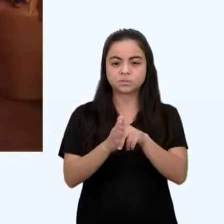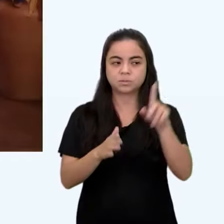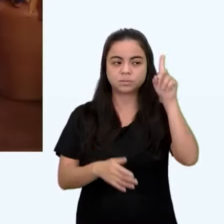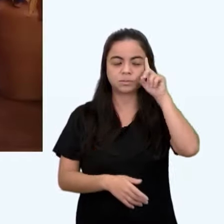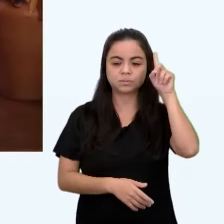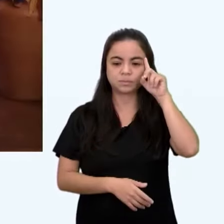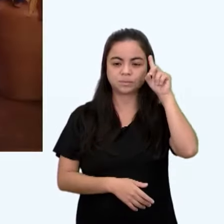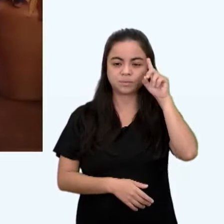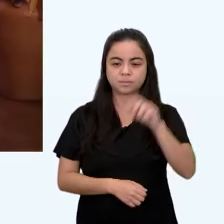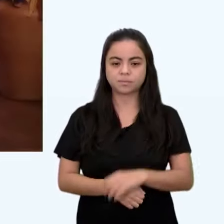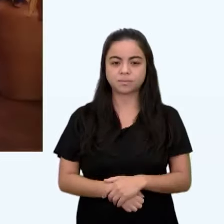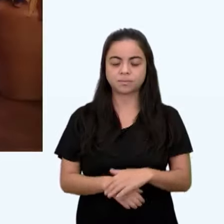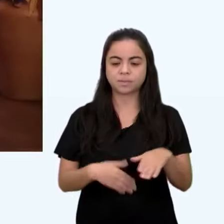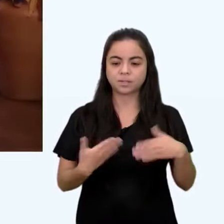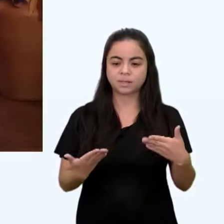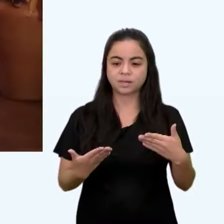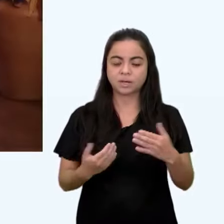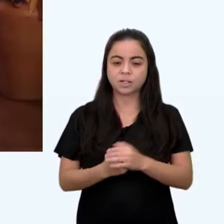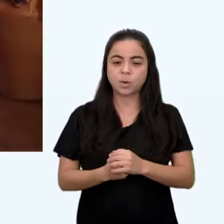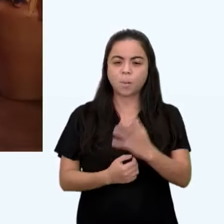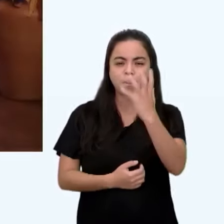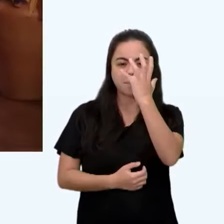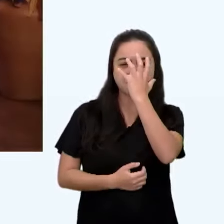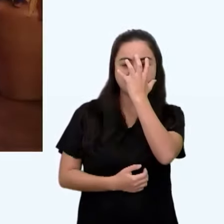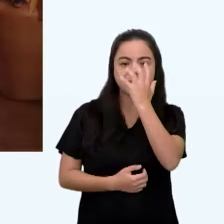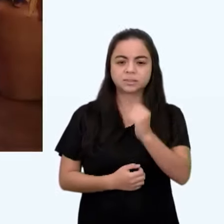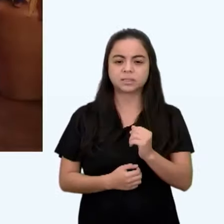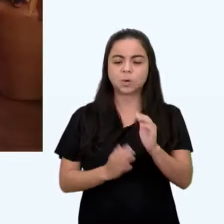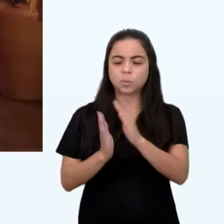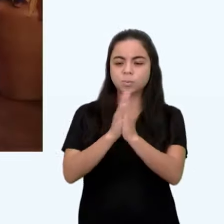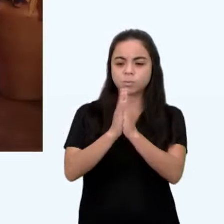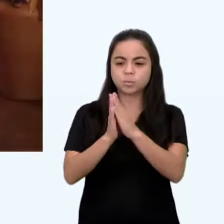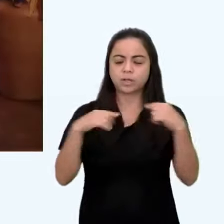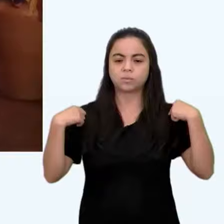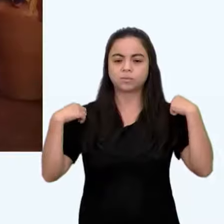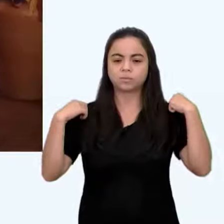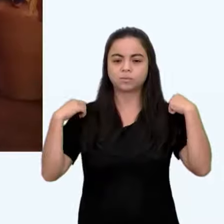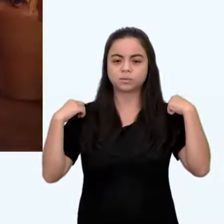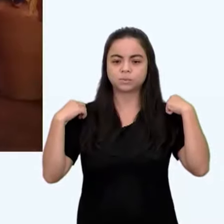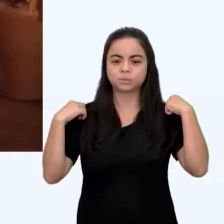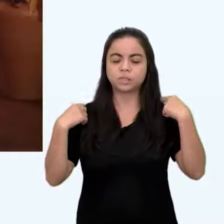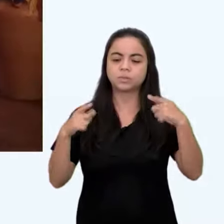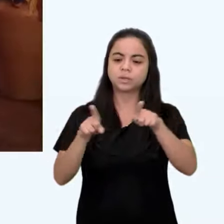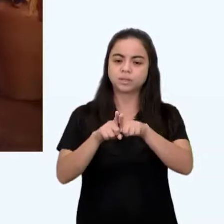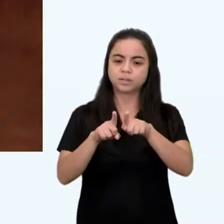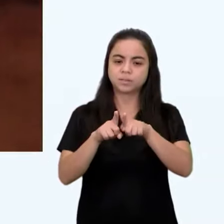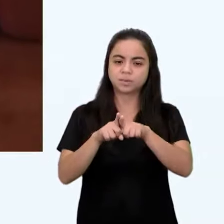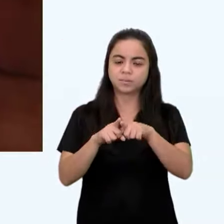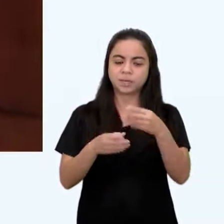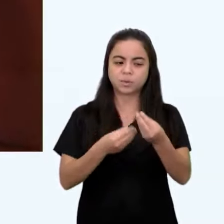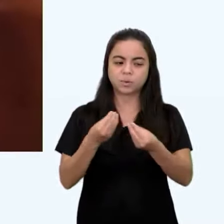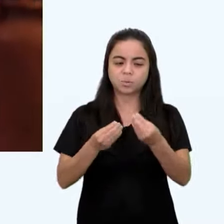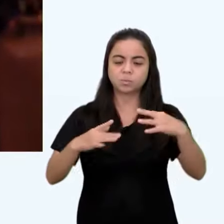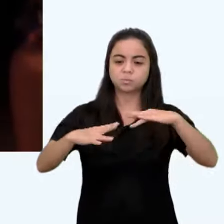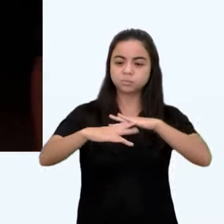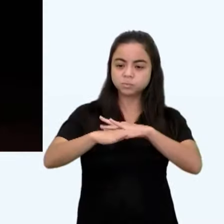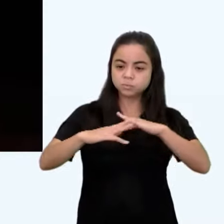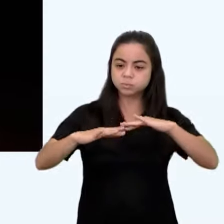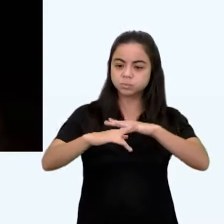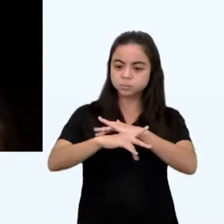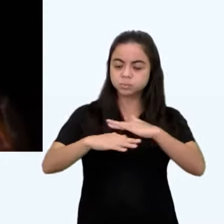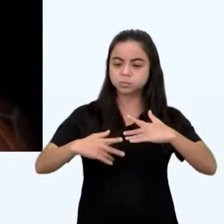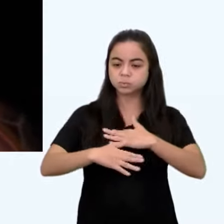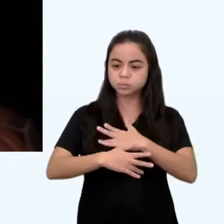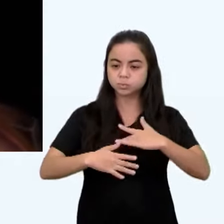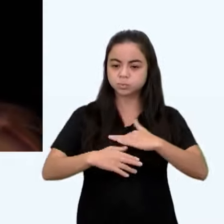dia. Isso deu para uma máscara, para um boneco, para um figurino, também uma maneira de se movimentar.